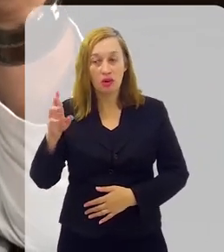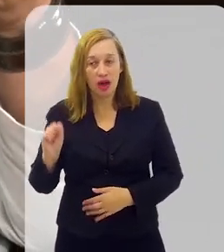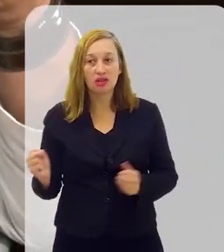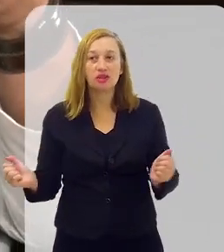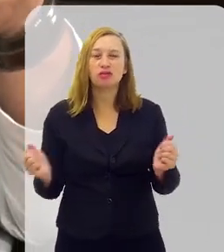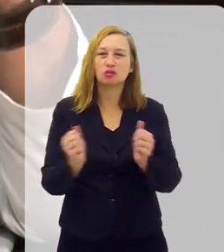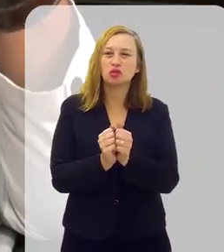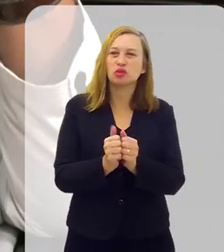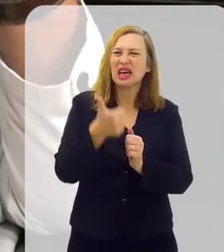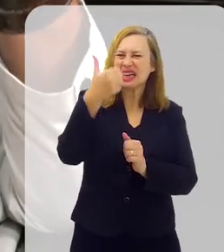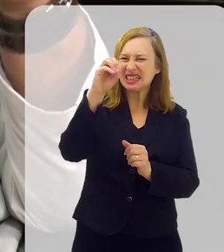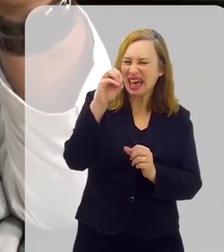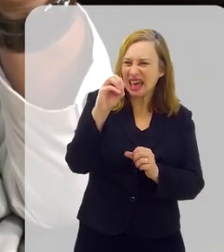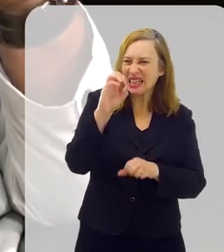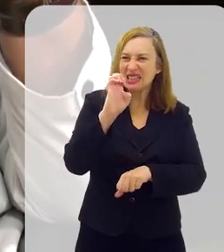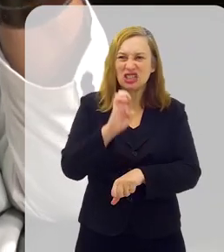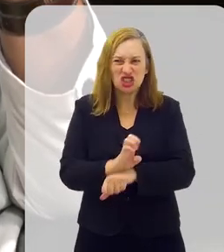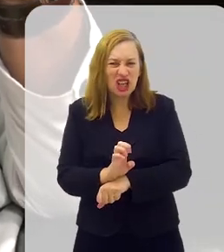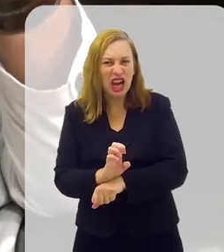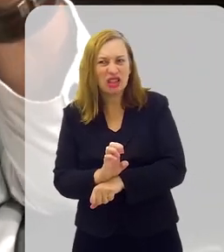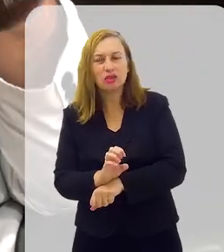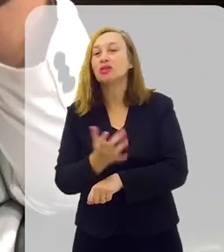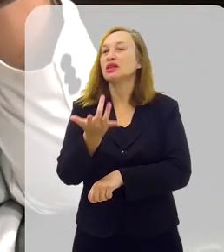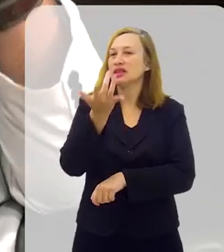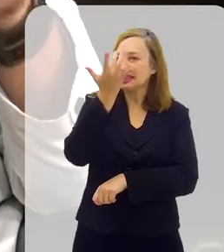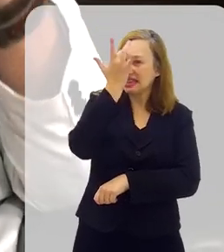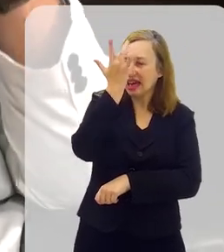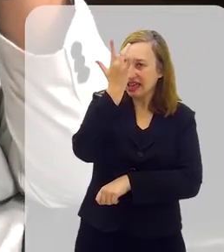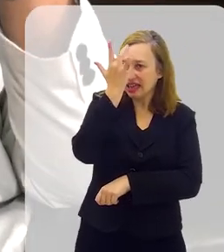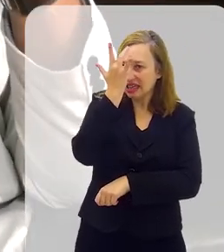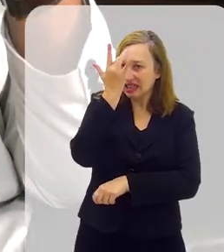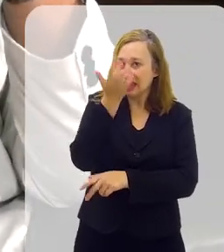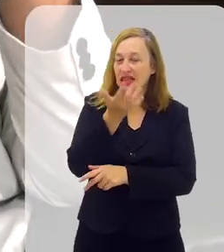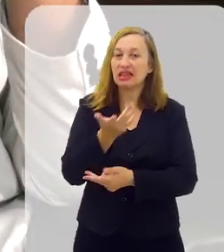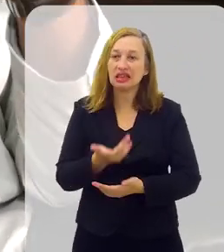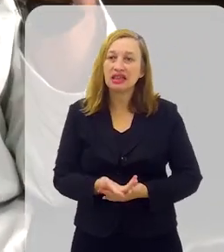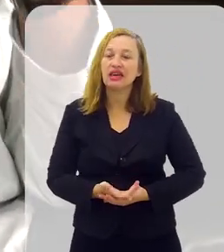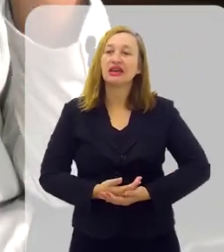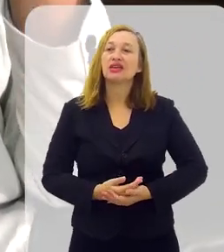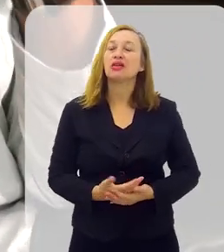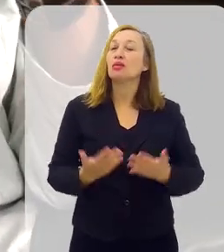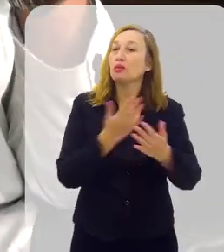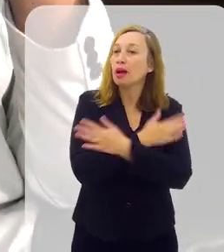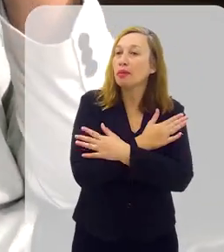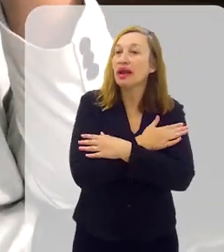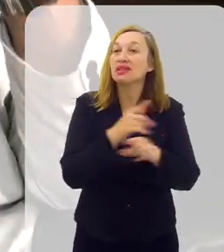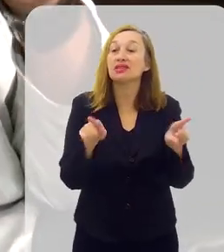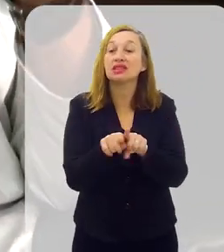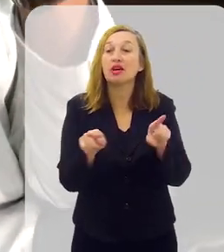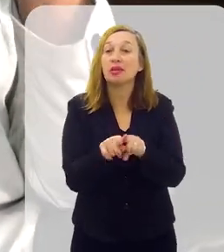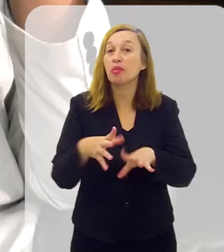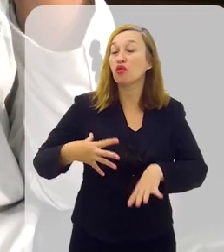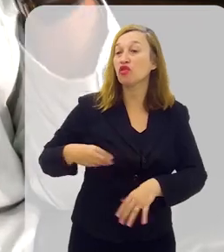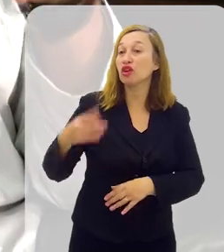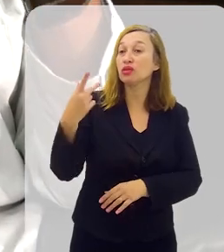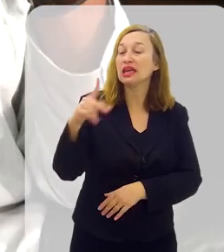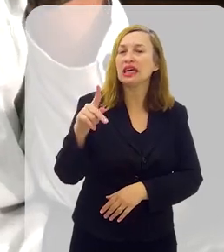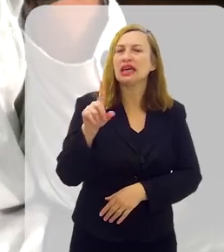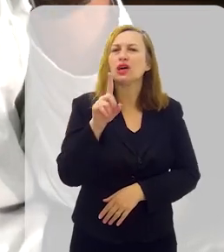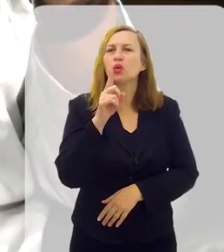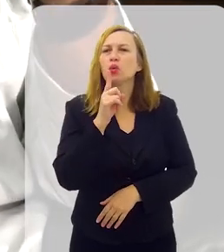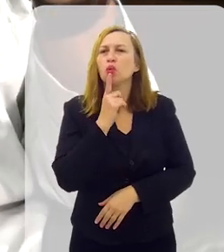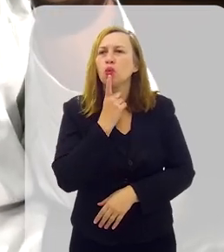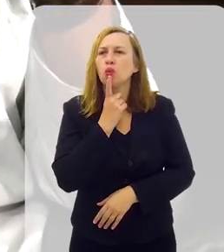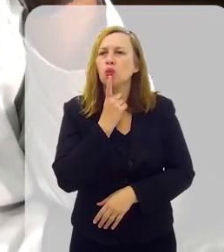R.R. Soares, onde estivemos juntos na Índia, em 10 estados, Hyderabad, Mumbai, Chandigarh, Nova